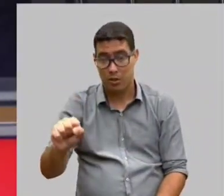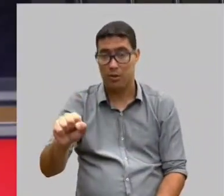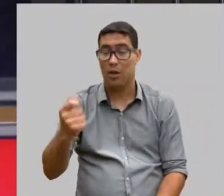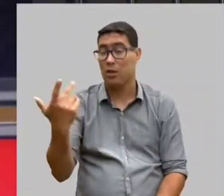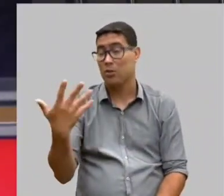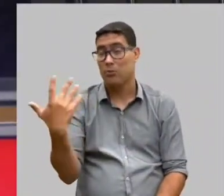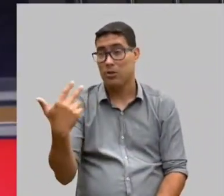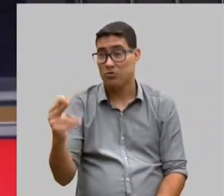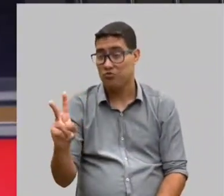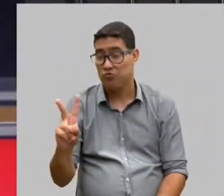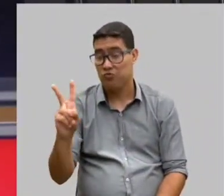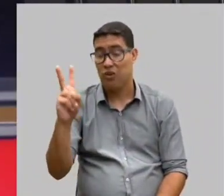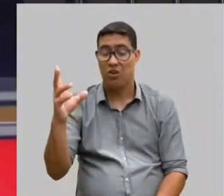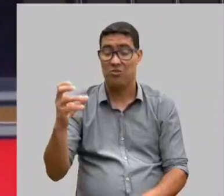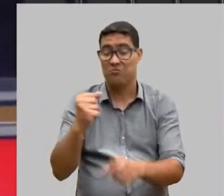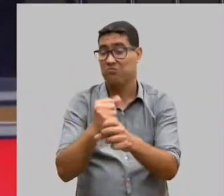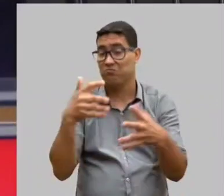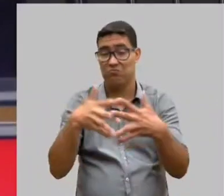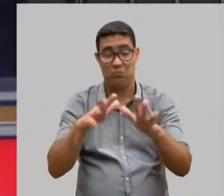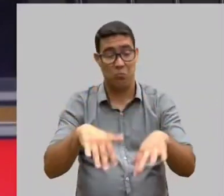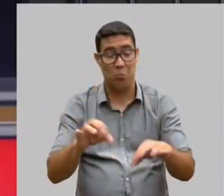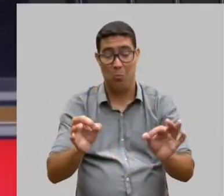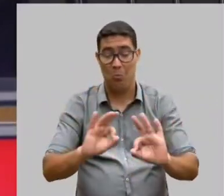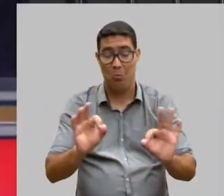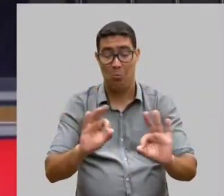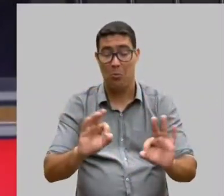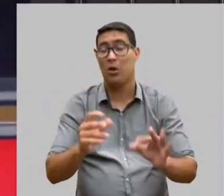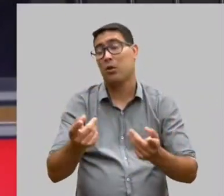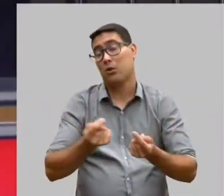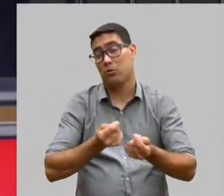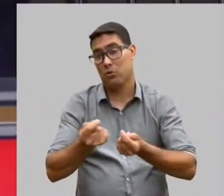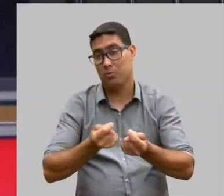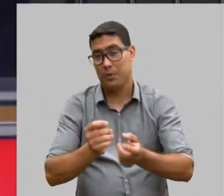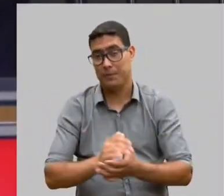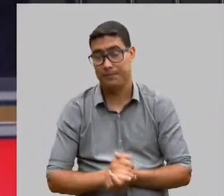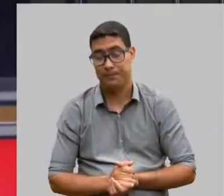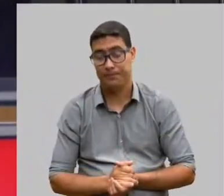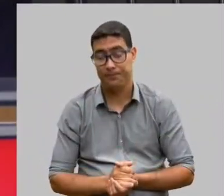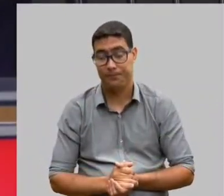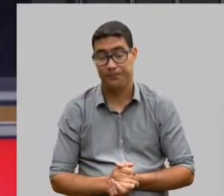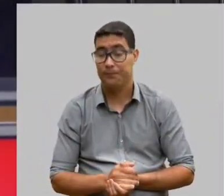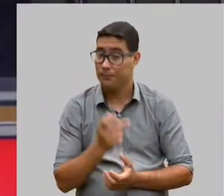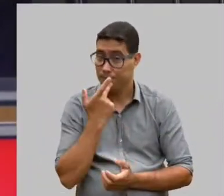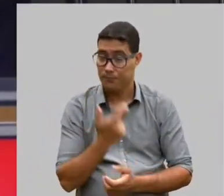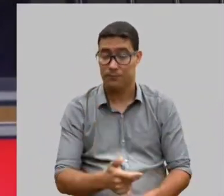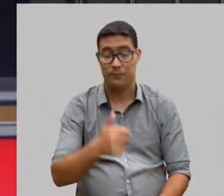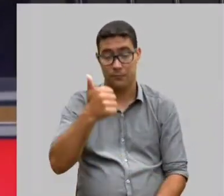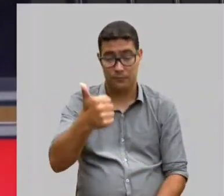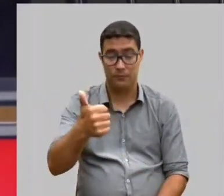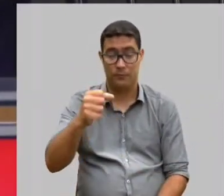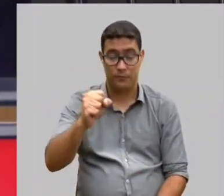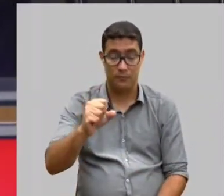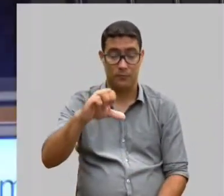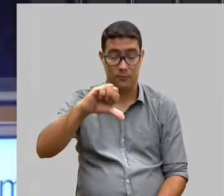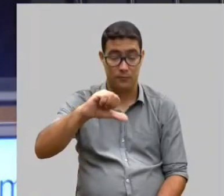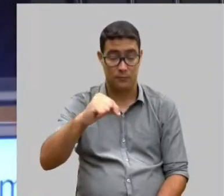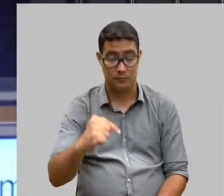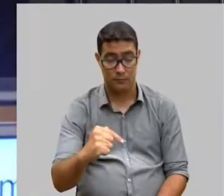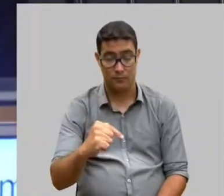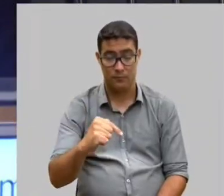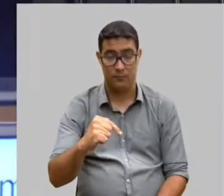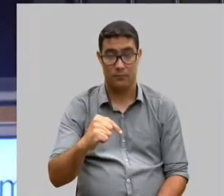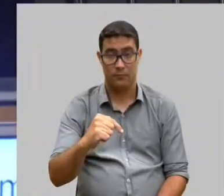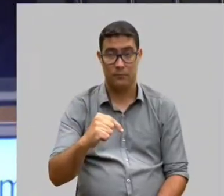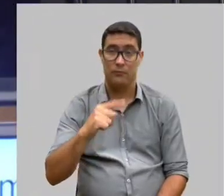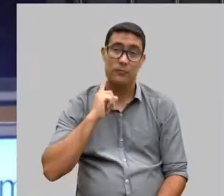prejudicando a economia bom então só para fazer um histórico da dívida e quer dizer em 1897 a Província de Minas